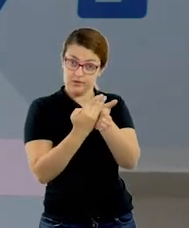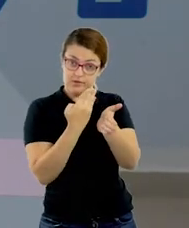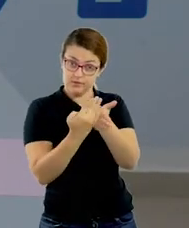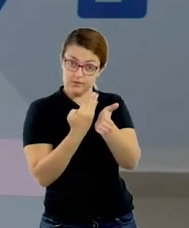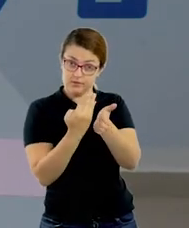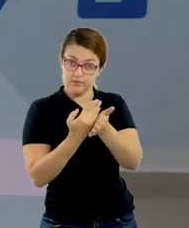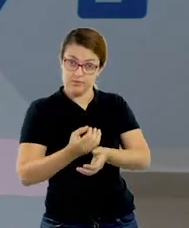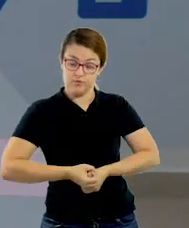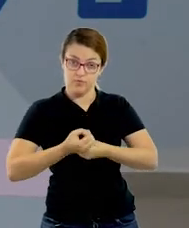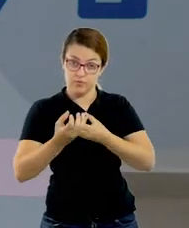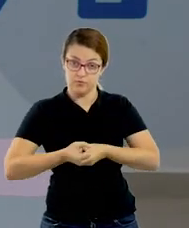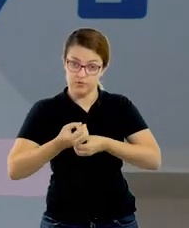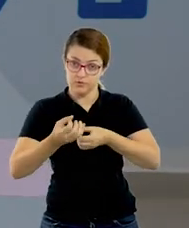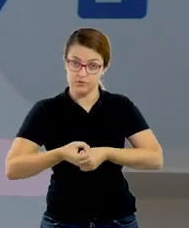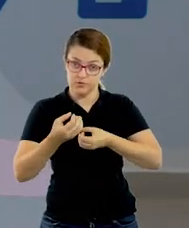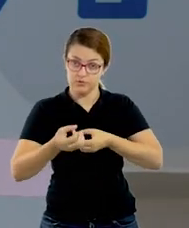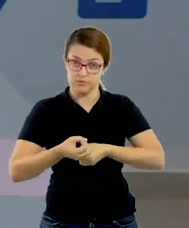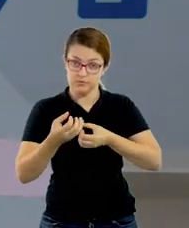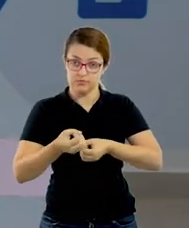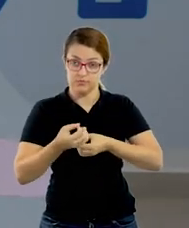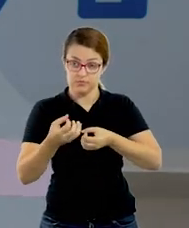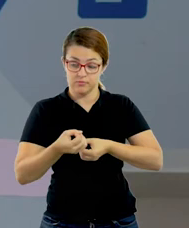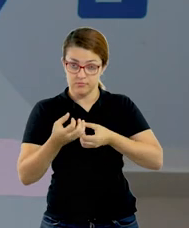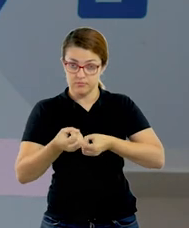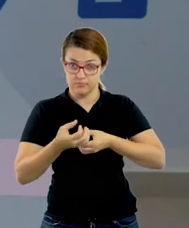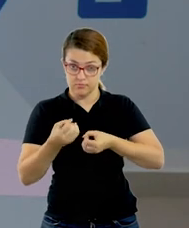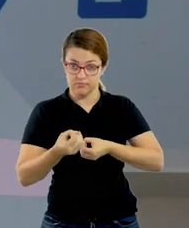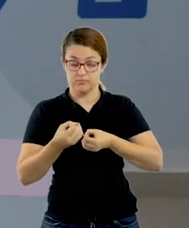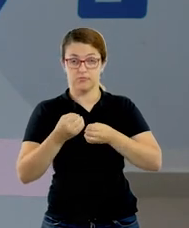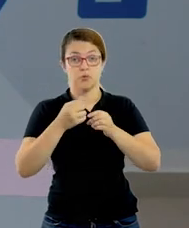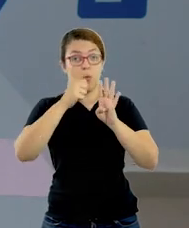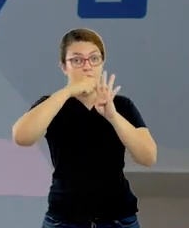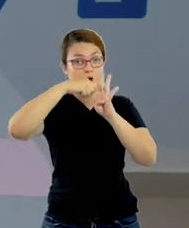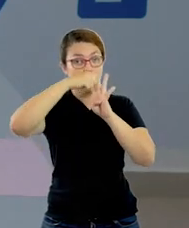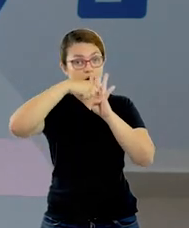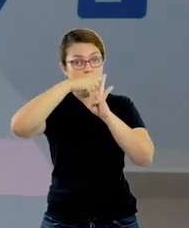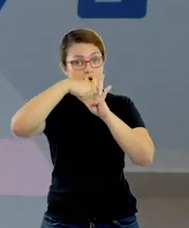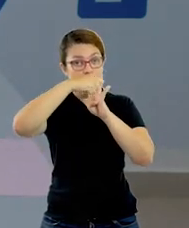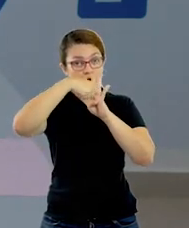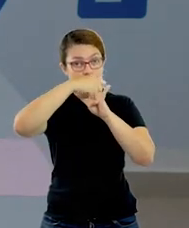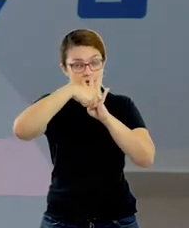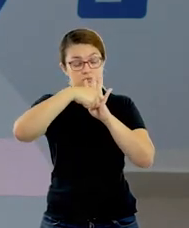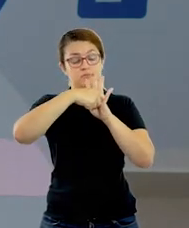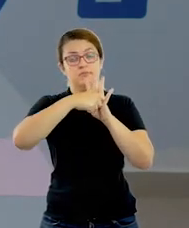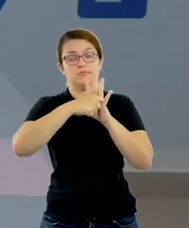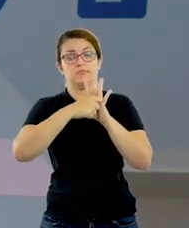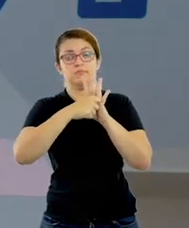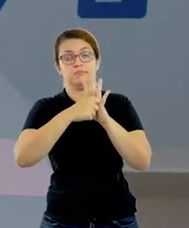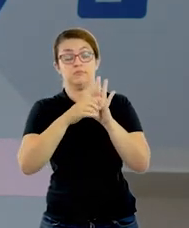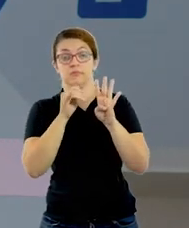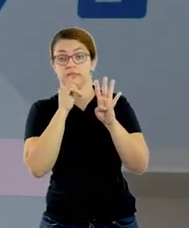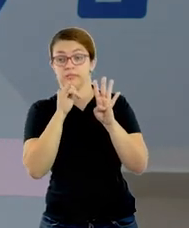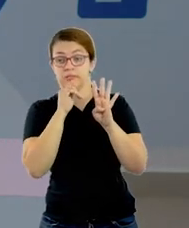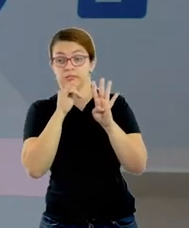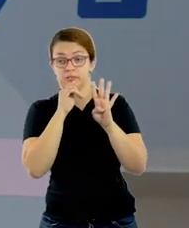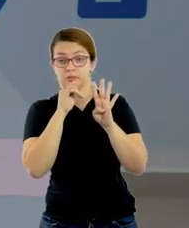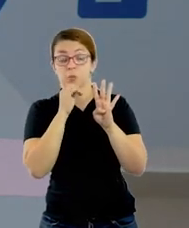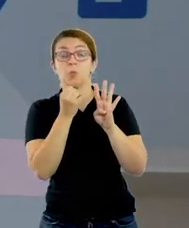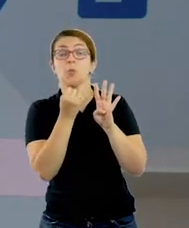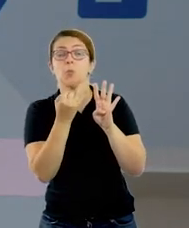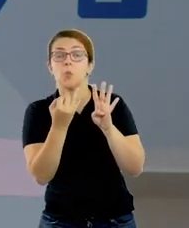caderno algumas informações referentes ao calendário como por exemplo